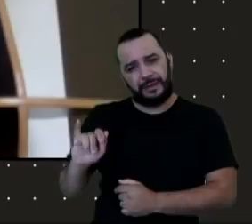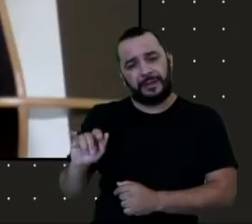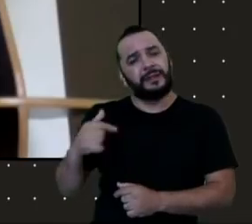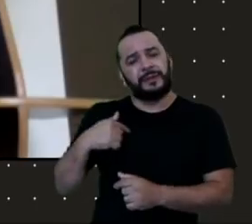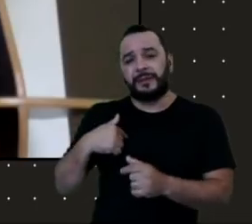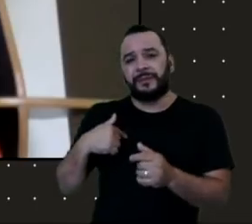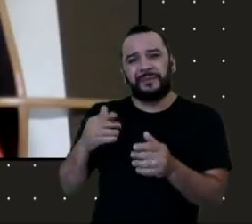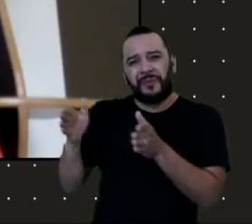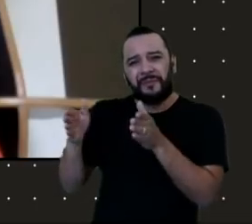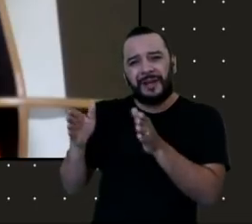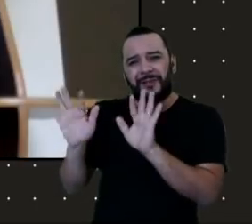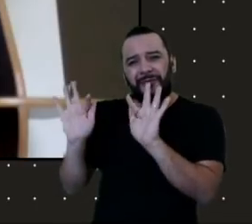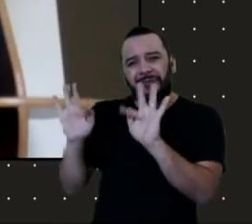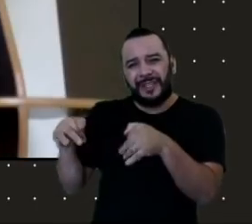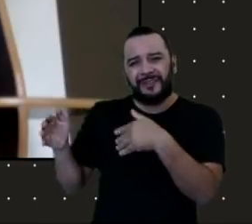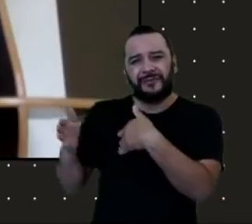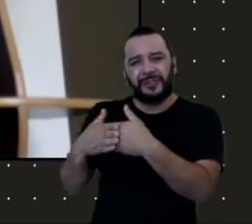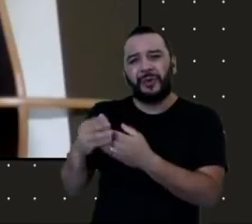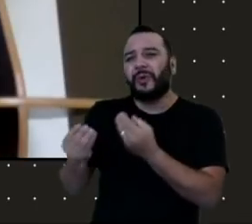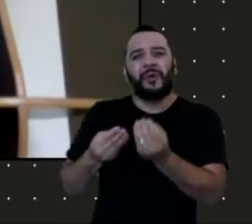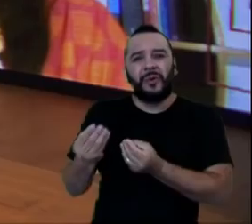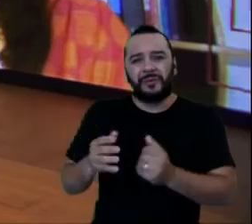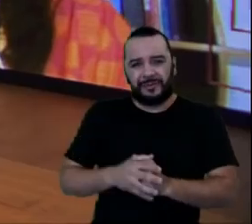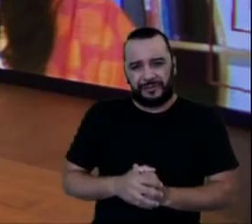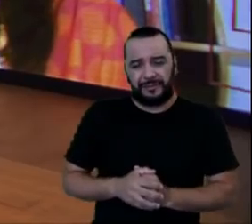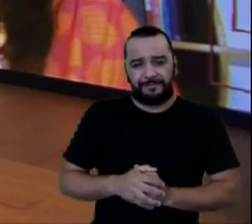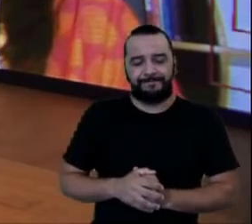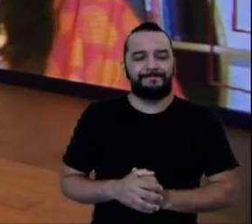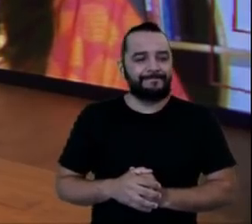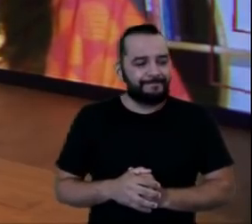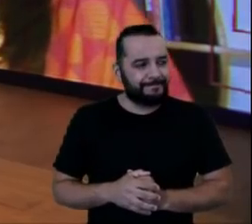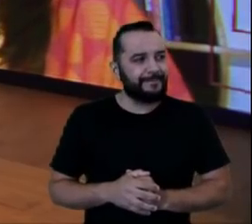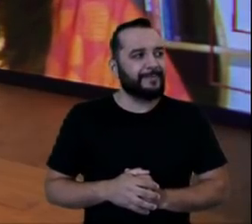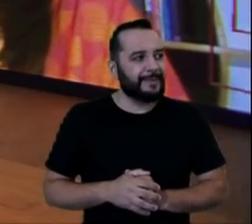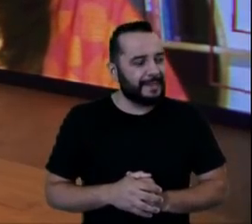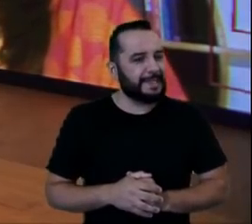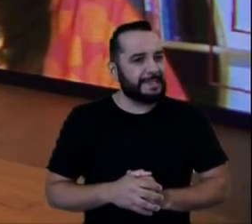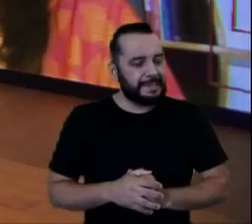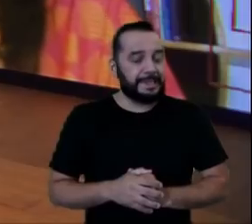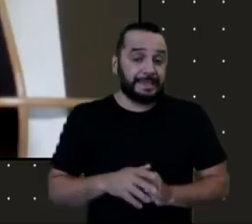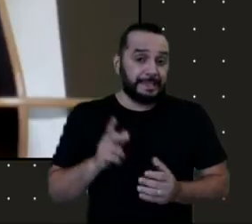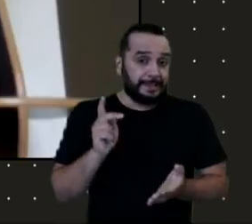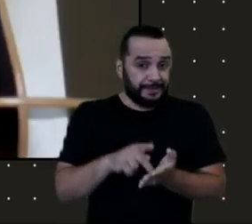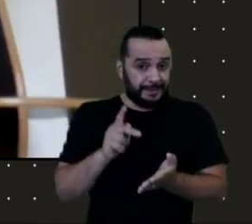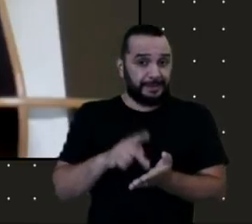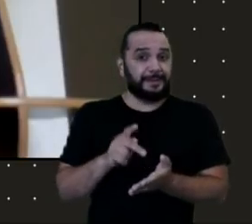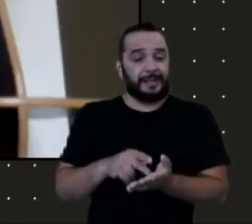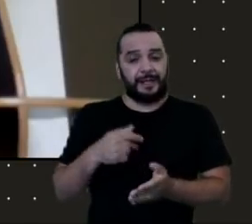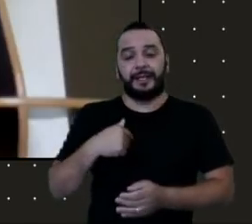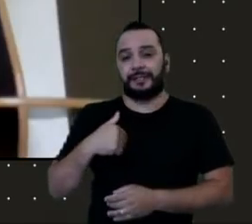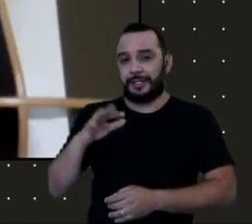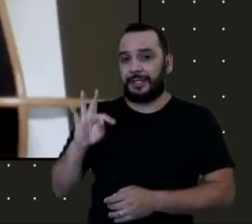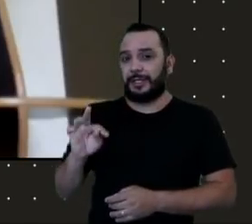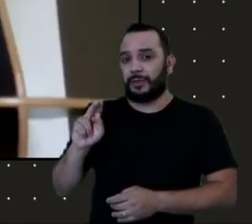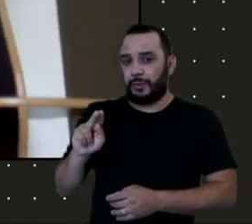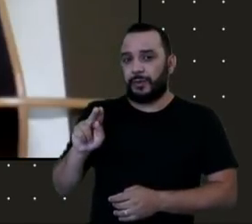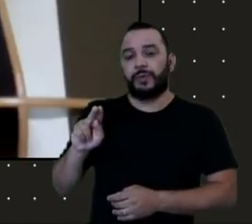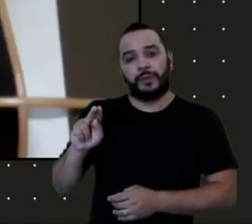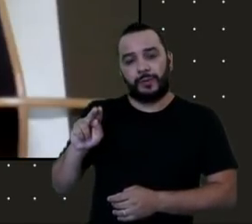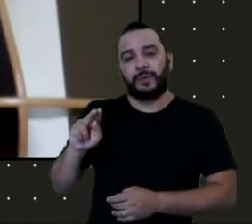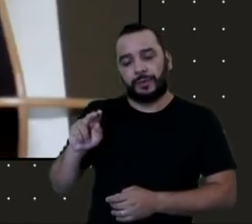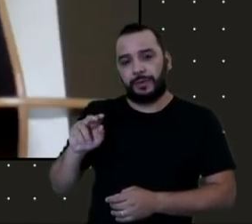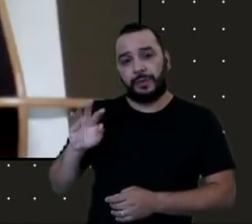você trabalhou até que a emissora fechou. Aliás, você estava no elenco de uma novela que não teve fim, né? Como é que foi trabalhar na TV